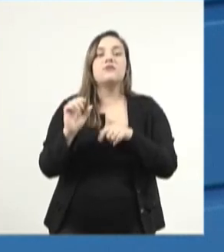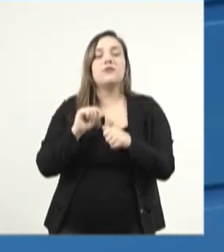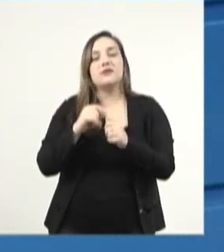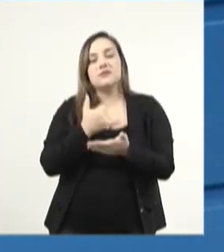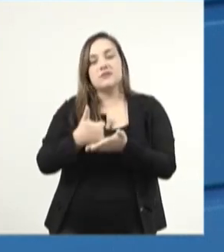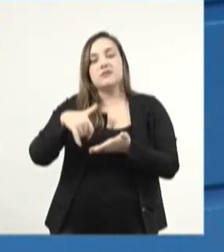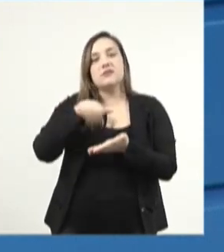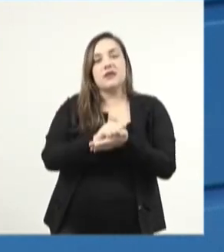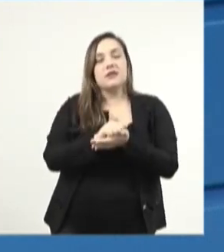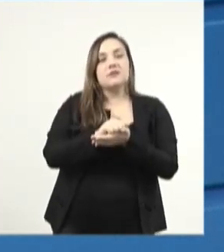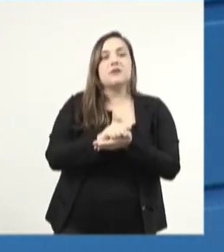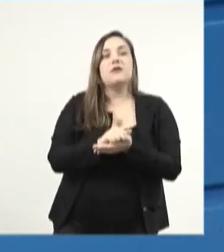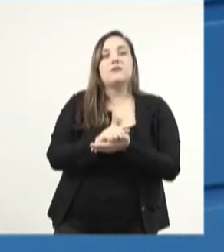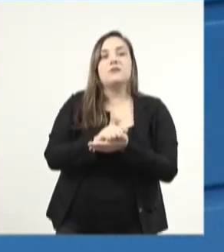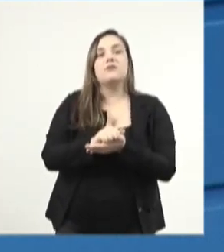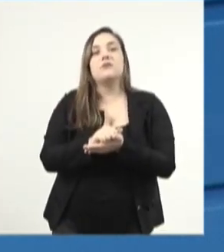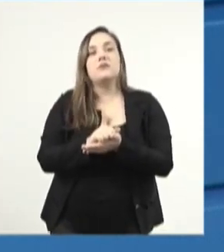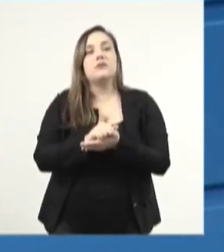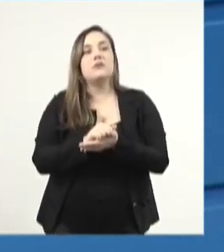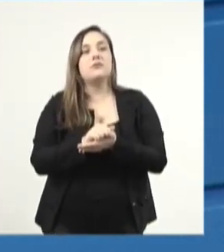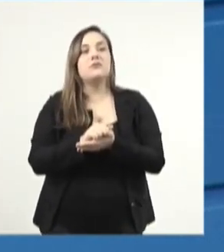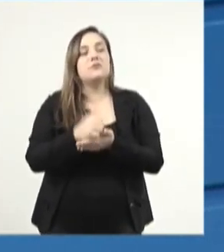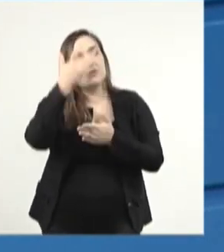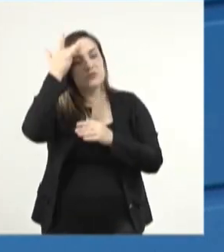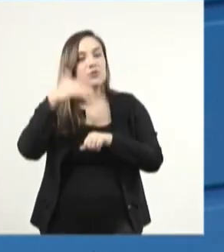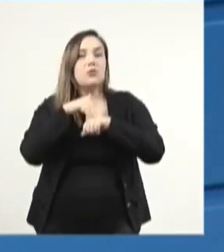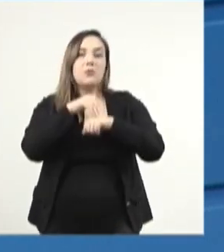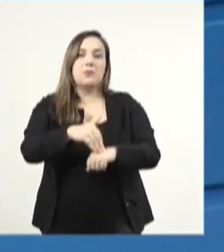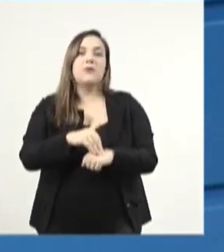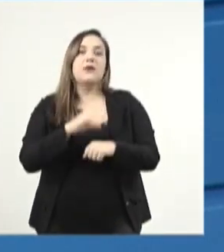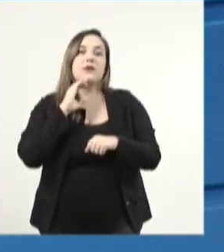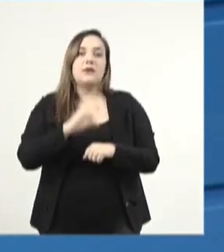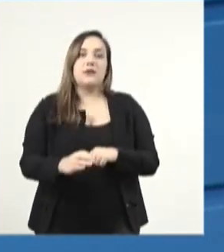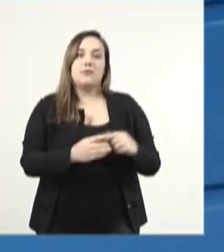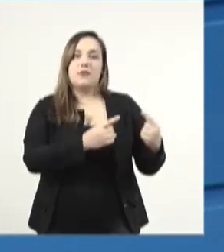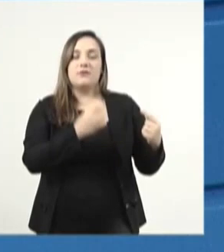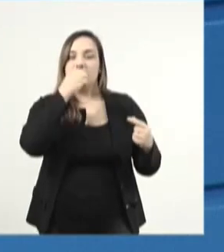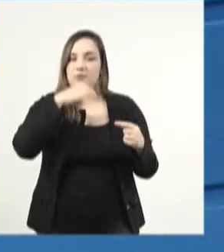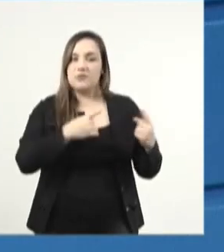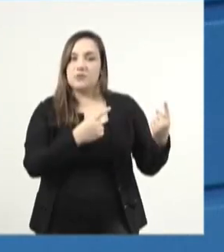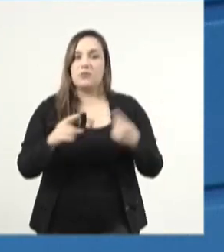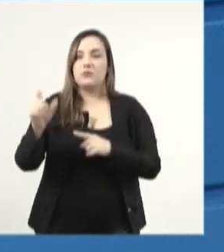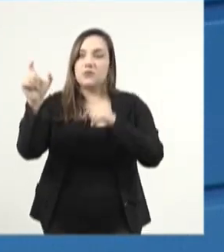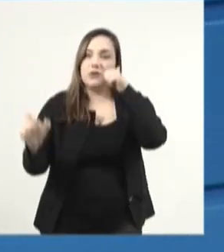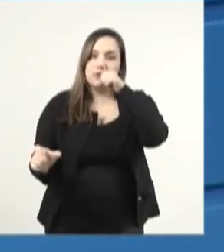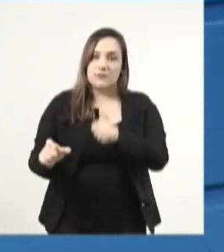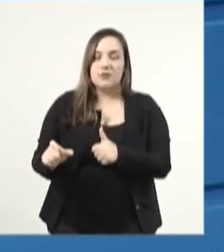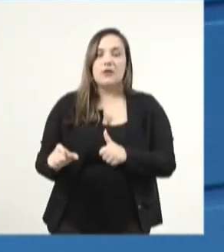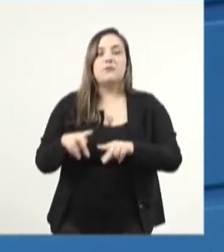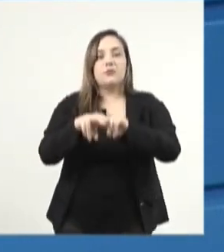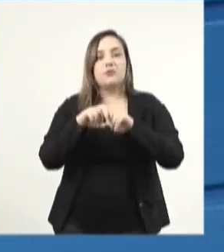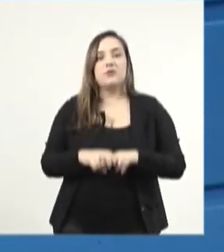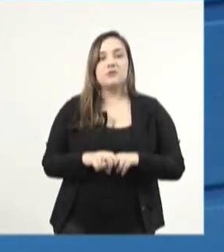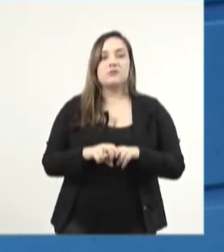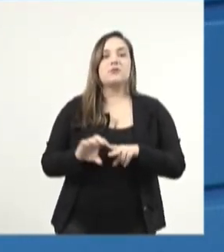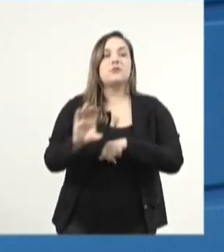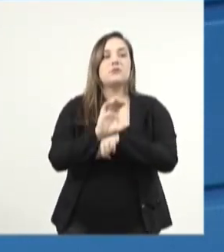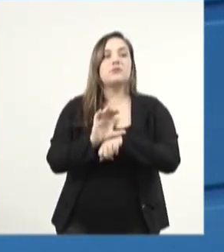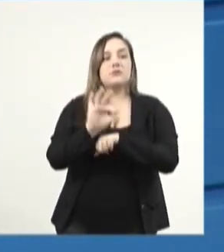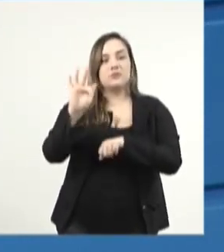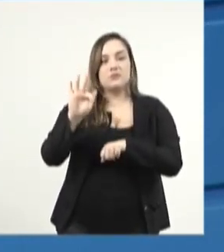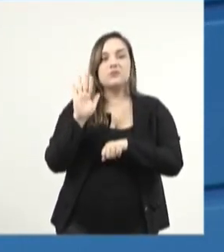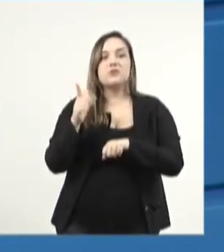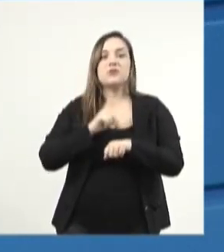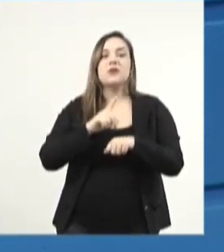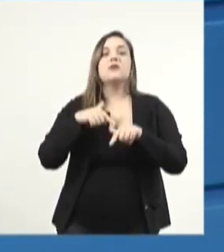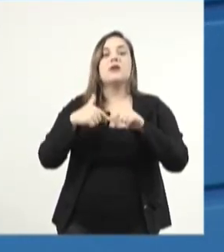cadastro estadual de condenados por crime contra a violência contra a mulher. Então, do ponto de vista da constitucionalidade,